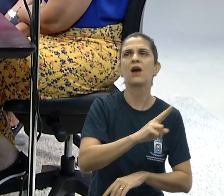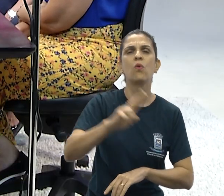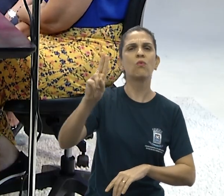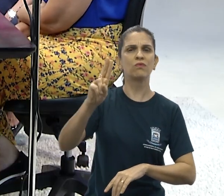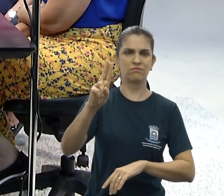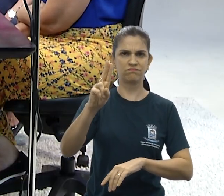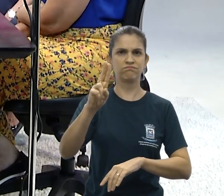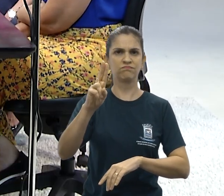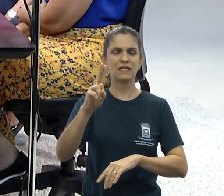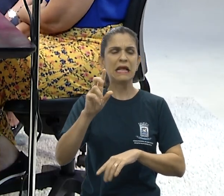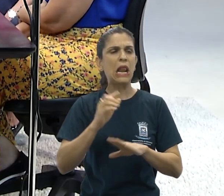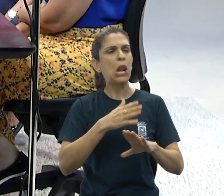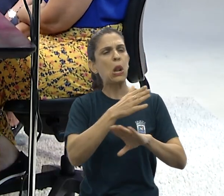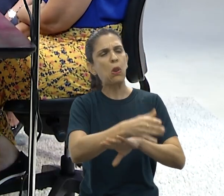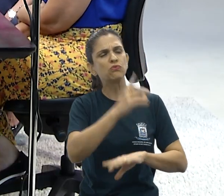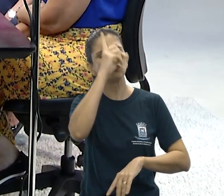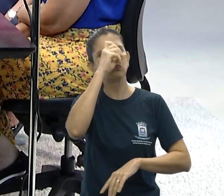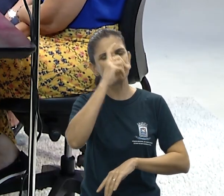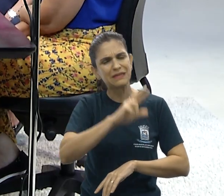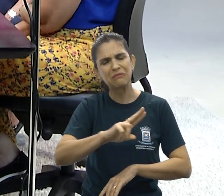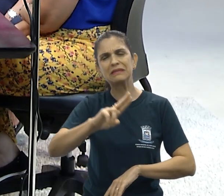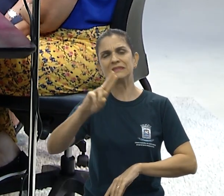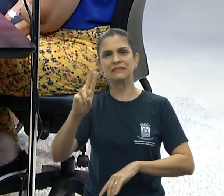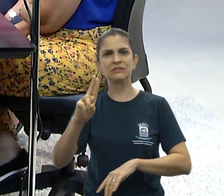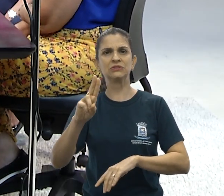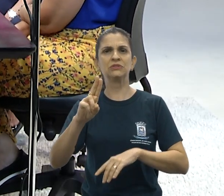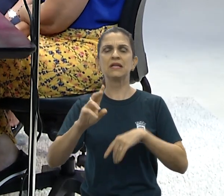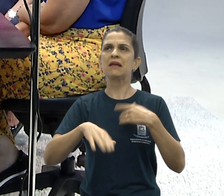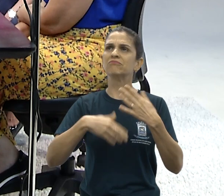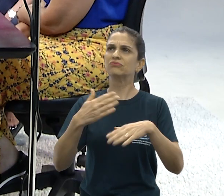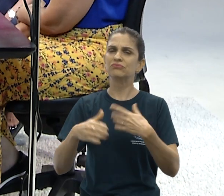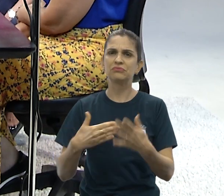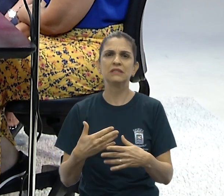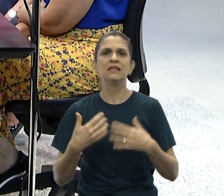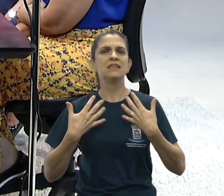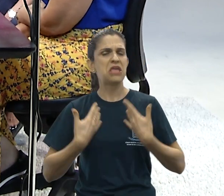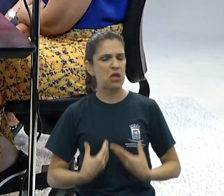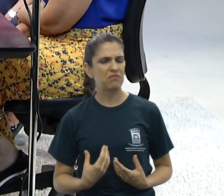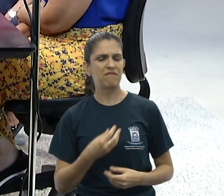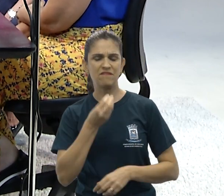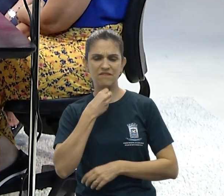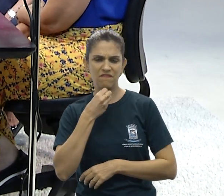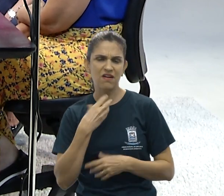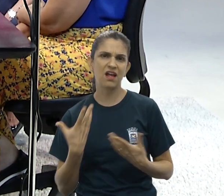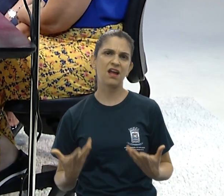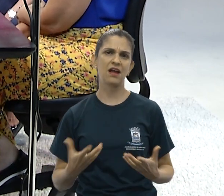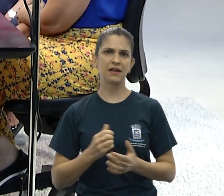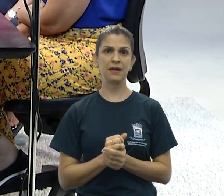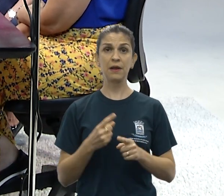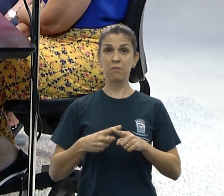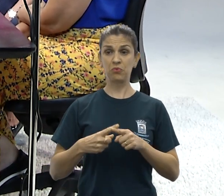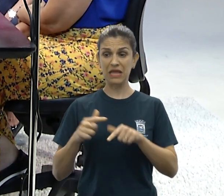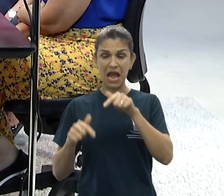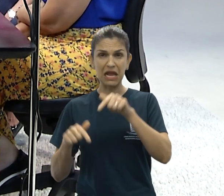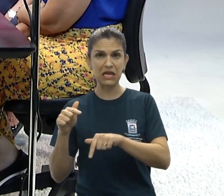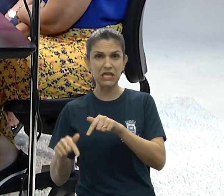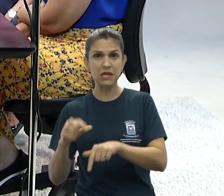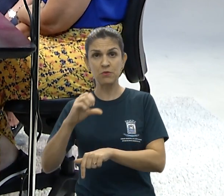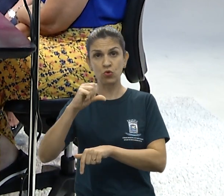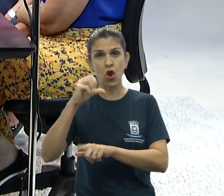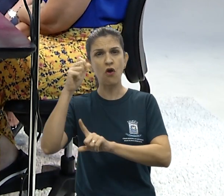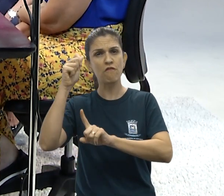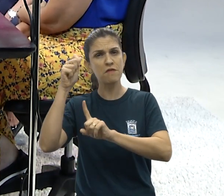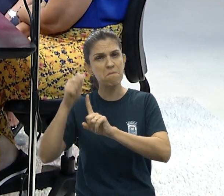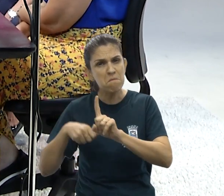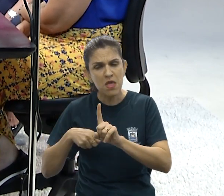voltar. Eu estava muito debilitada porque eu fiz 9 meses de quimioterapia. E a radioterapia são todos os